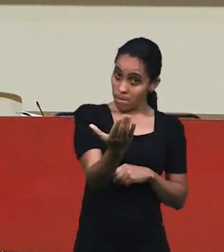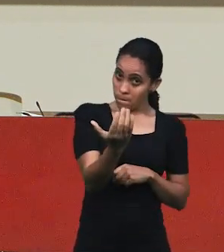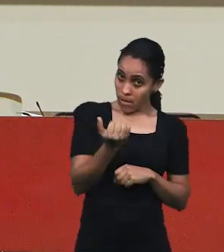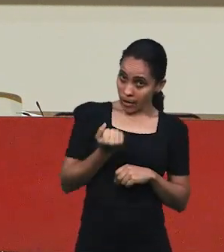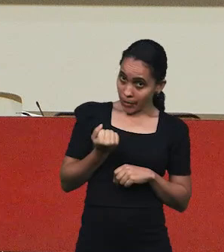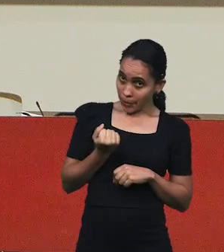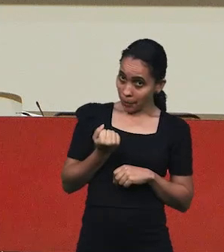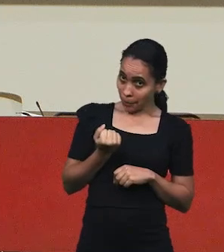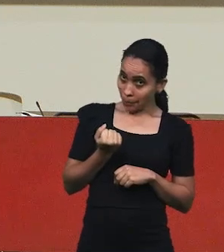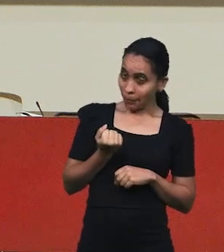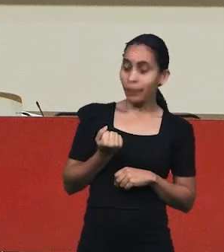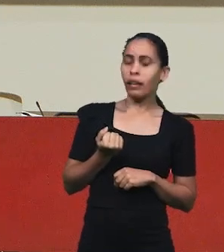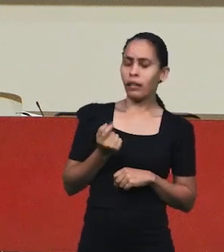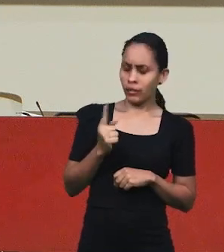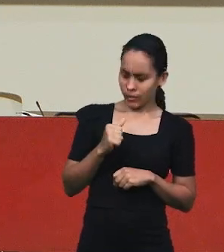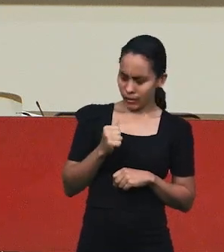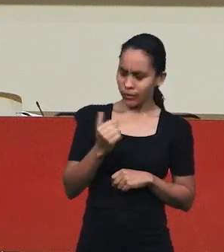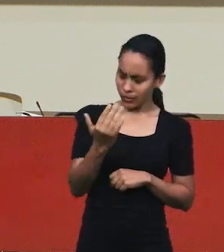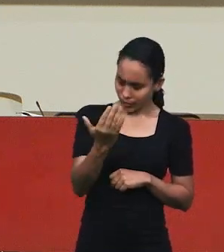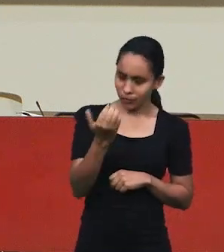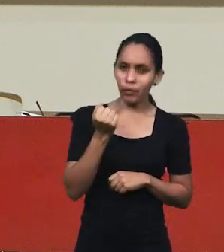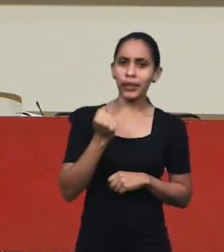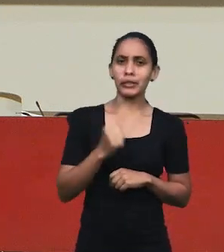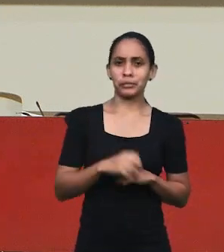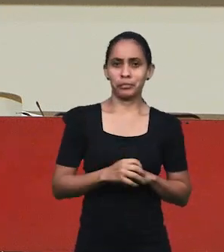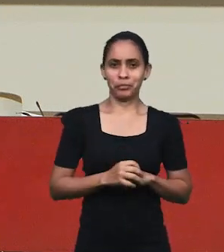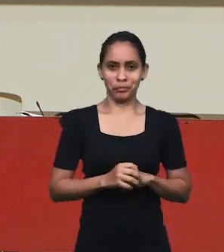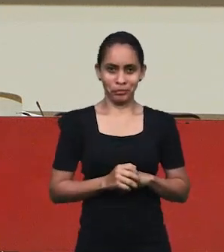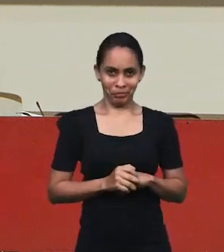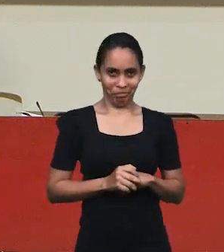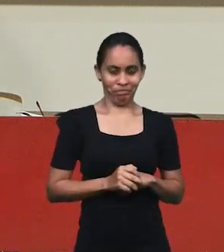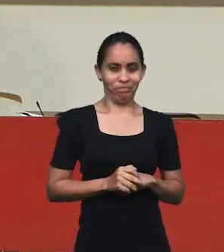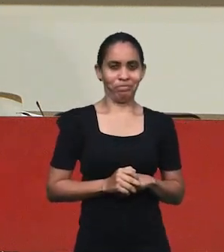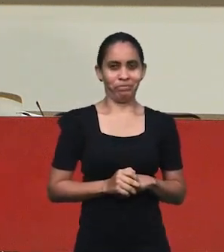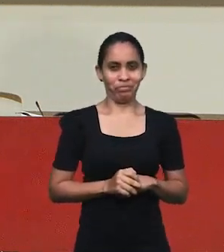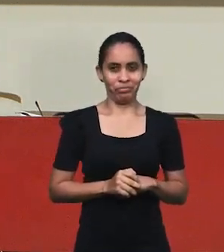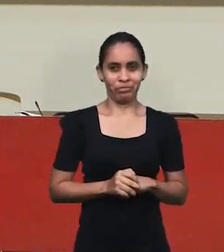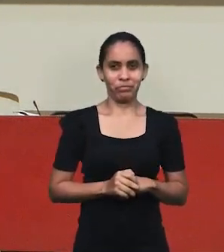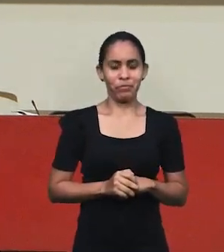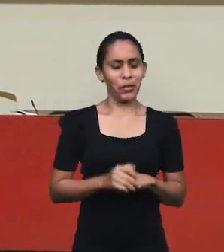e eu digo a esse: vem, e ele vem.